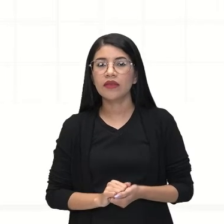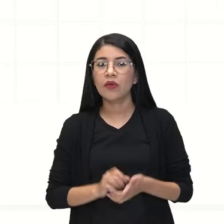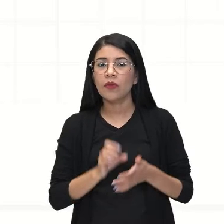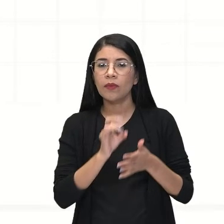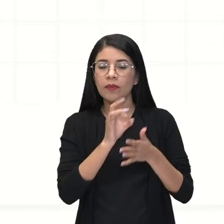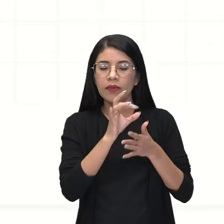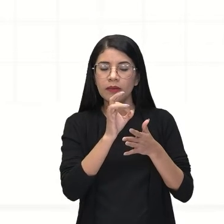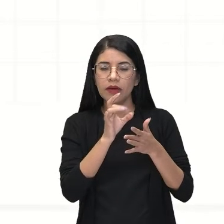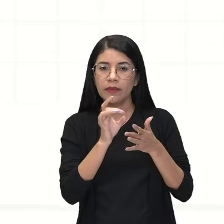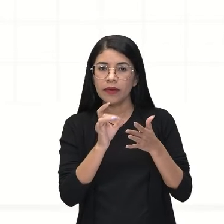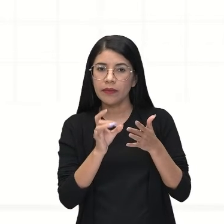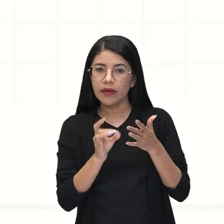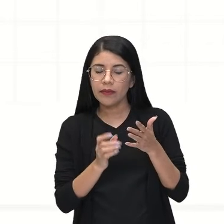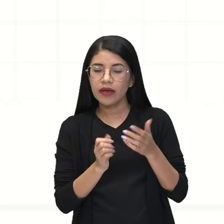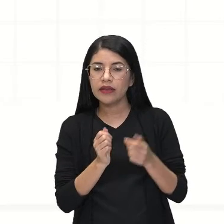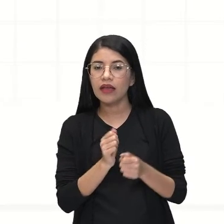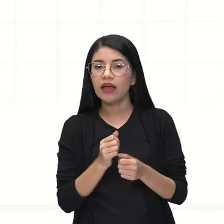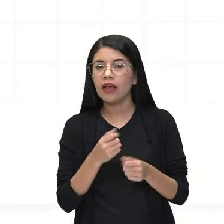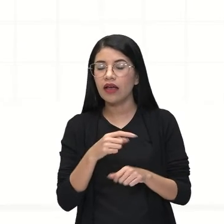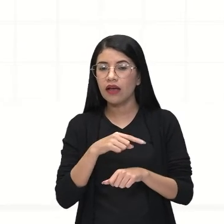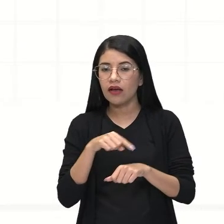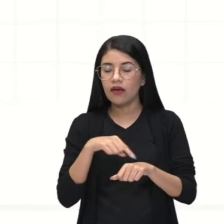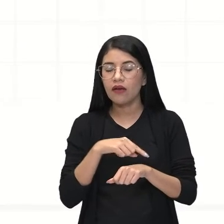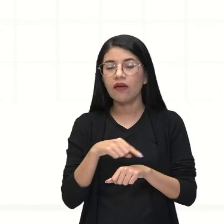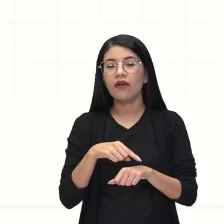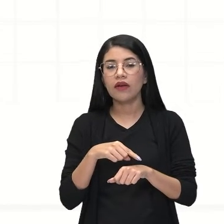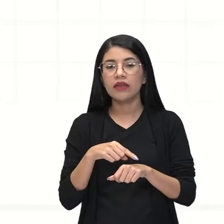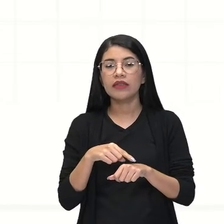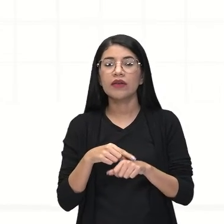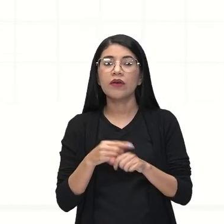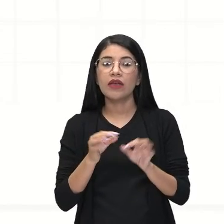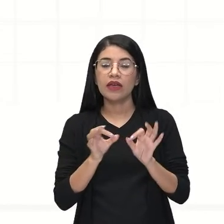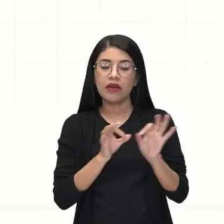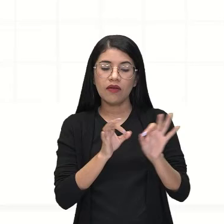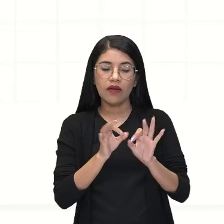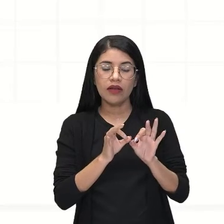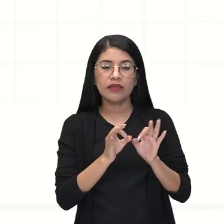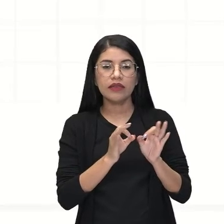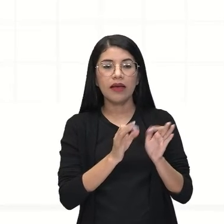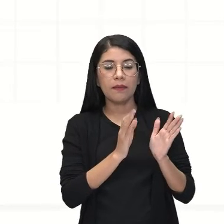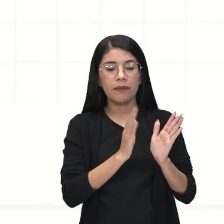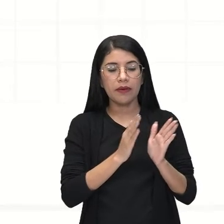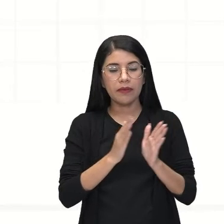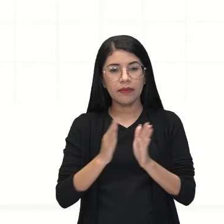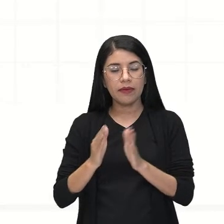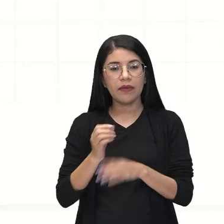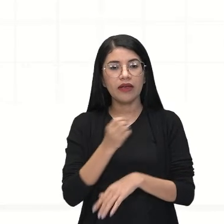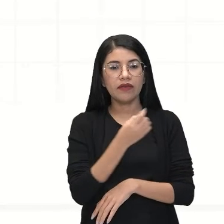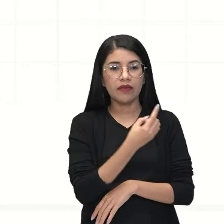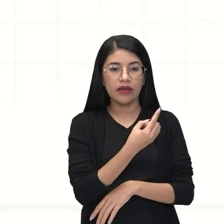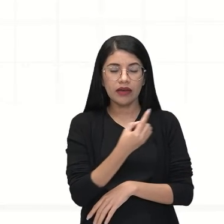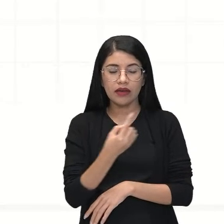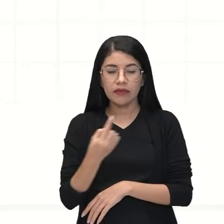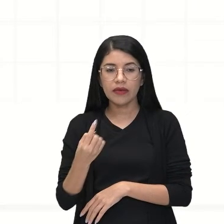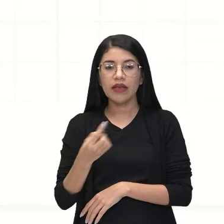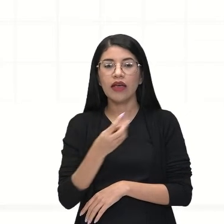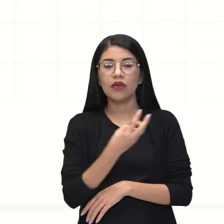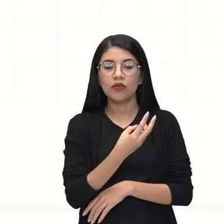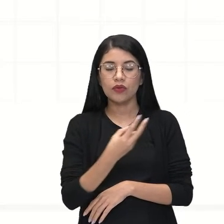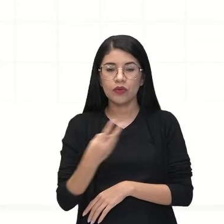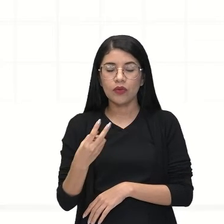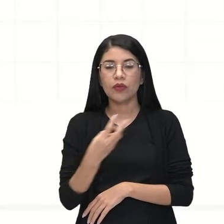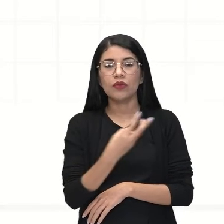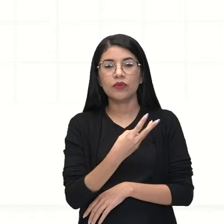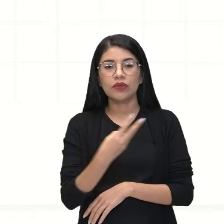né? 4, 4, quantos escolheram 4? A quantidade foi de 30. Então, se a gente